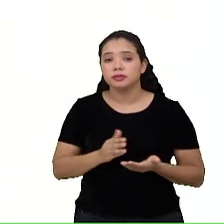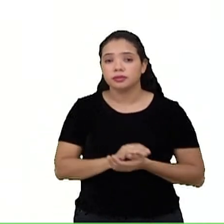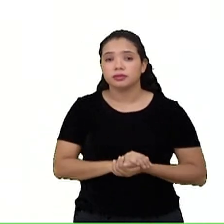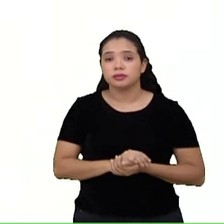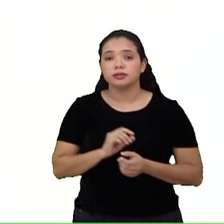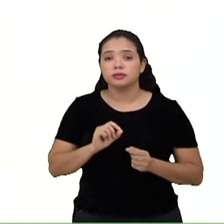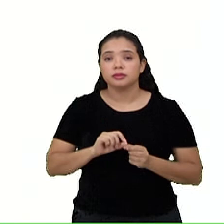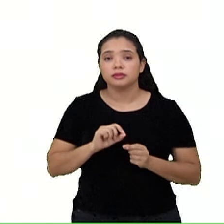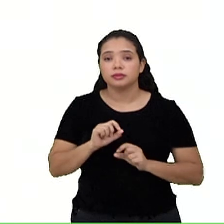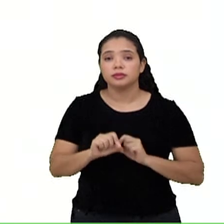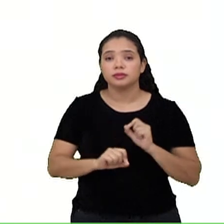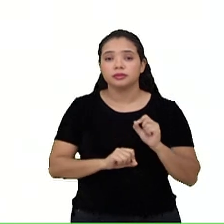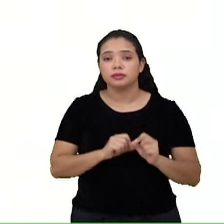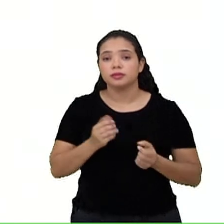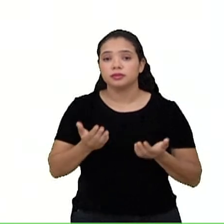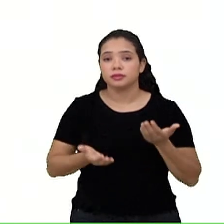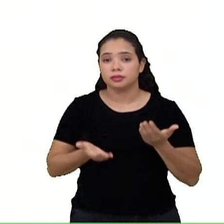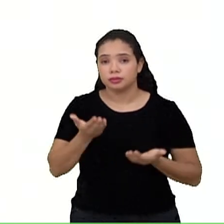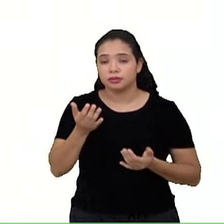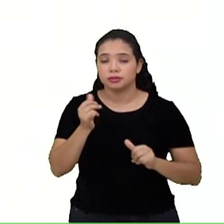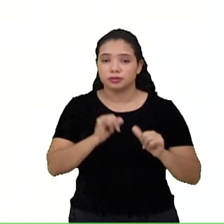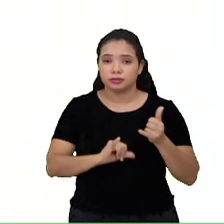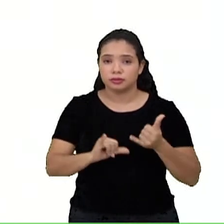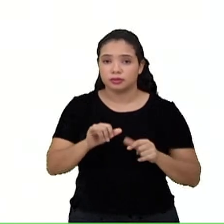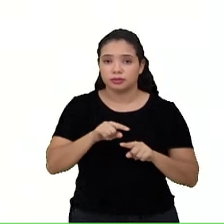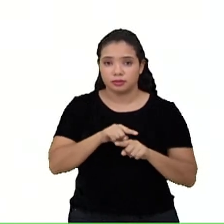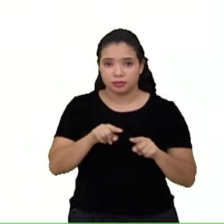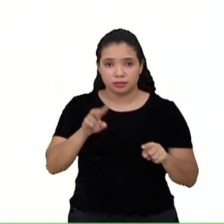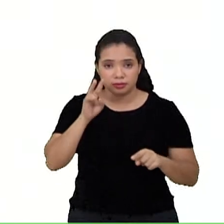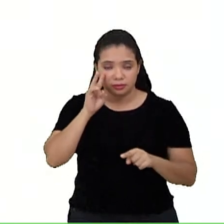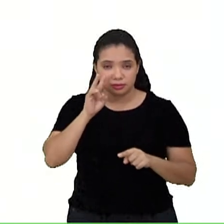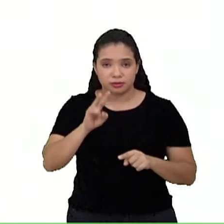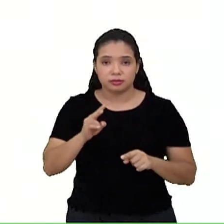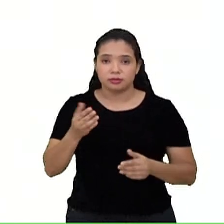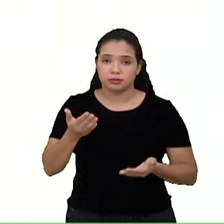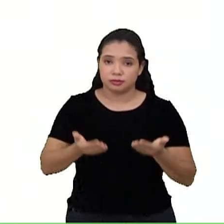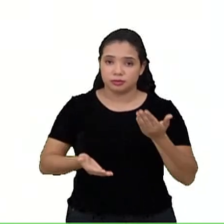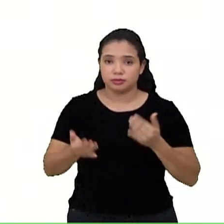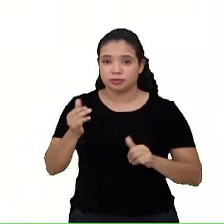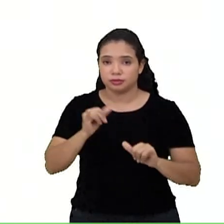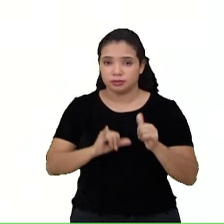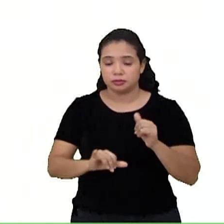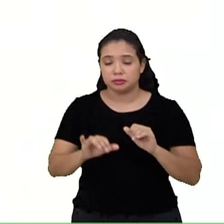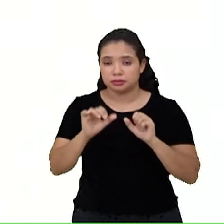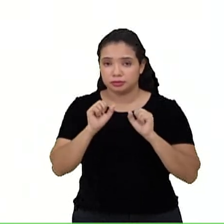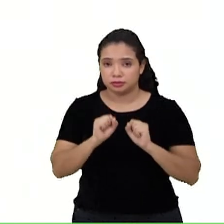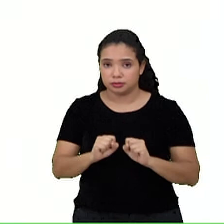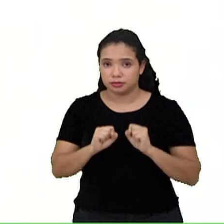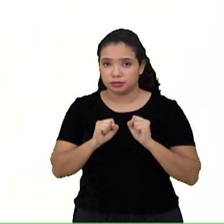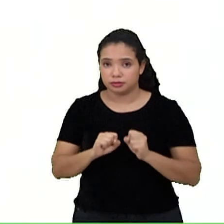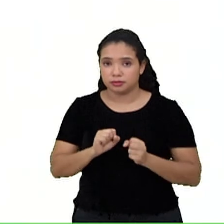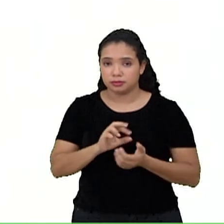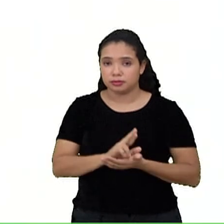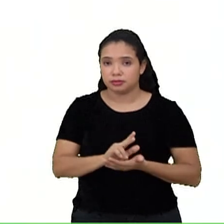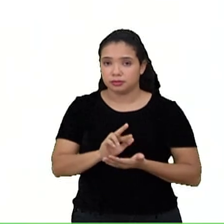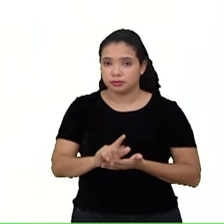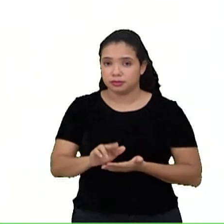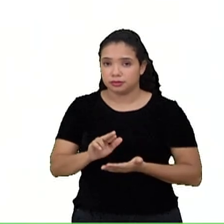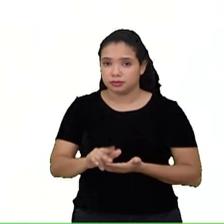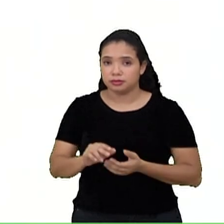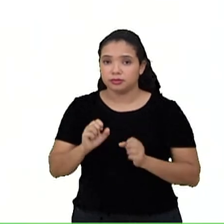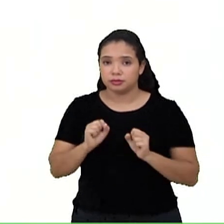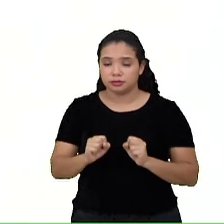fazer o quê? Balanceamento químico, que vocês estão vendo aí, né? Balanceamento químico, gente, pode ser por várias maneiras,